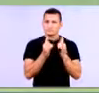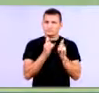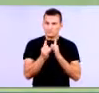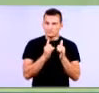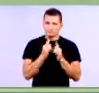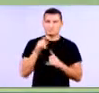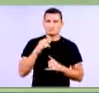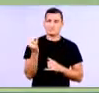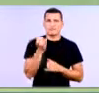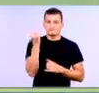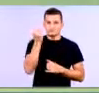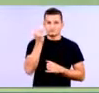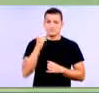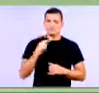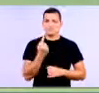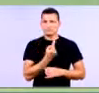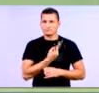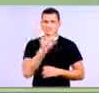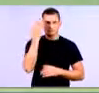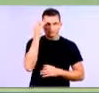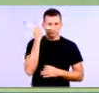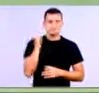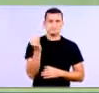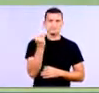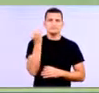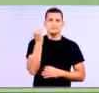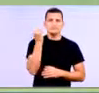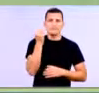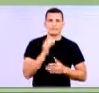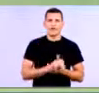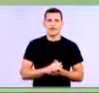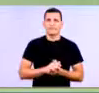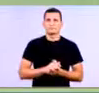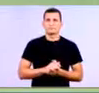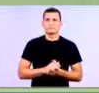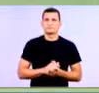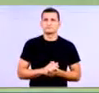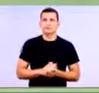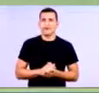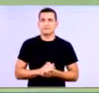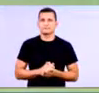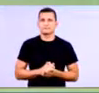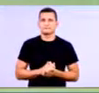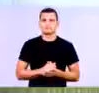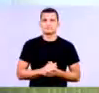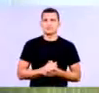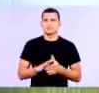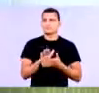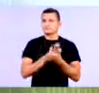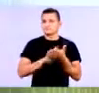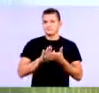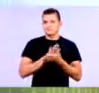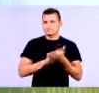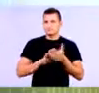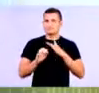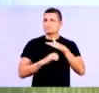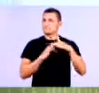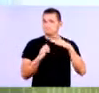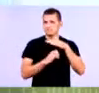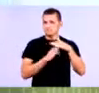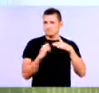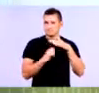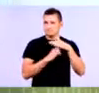é tão importante para nós, sabermos a importância dela. Primeiro ponto, nenhuma empresa funciona sem